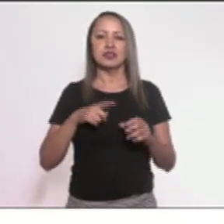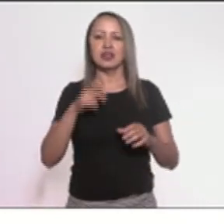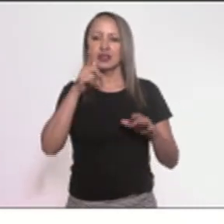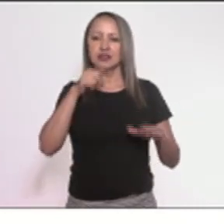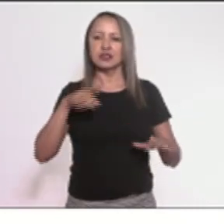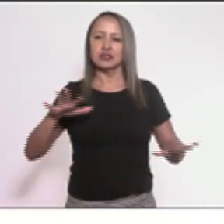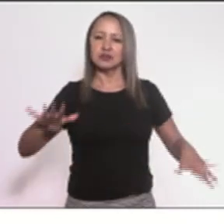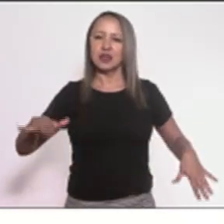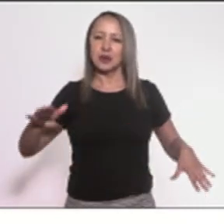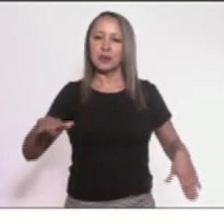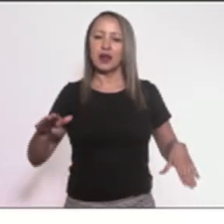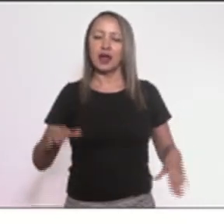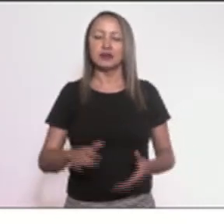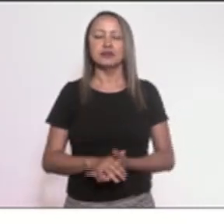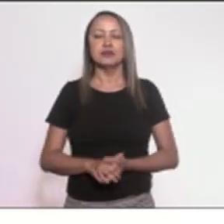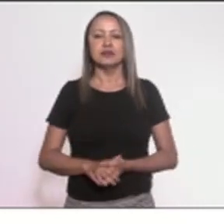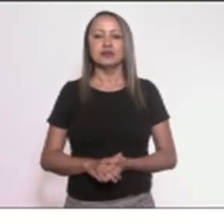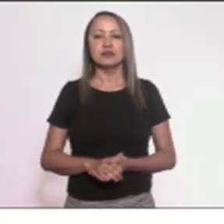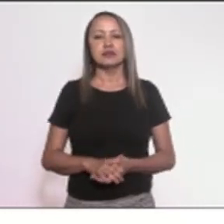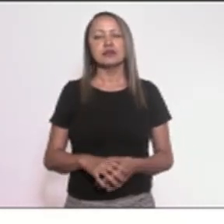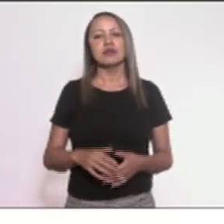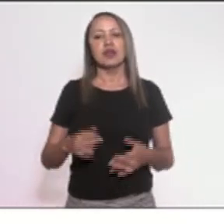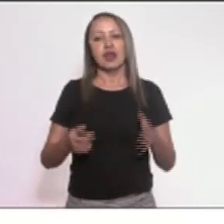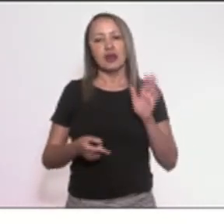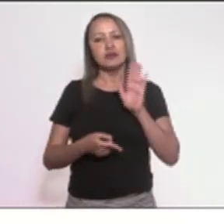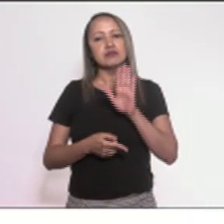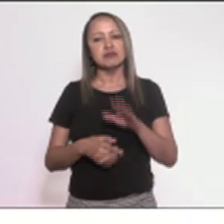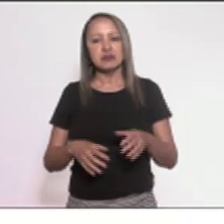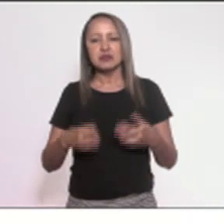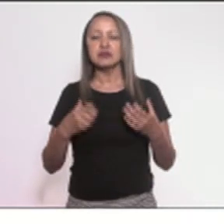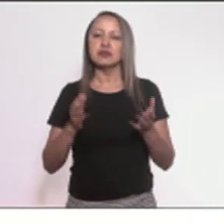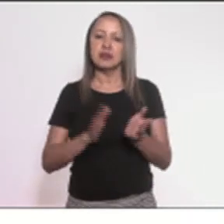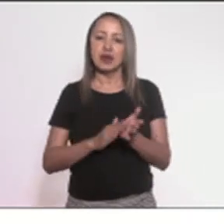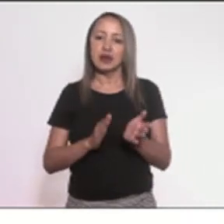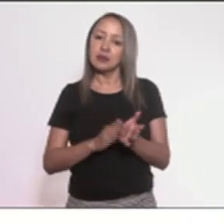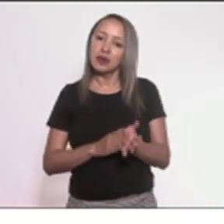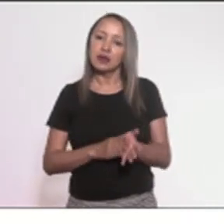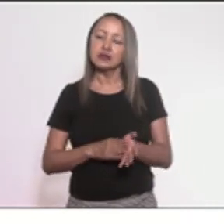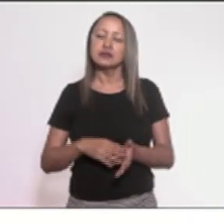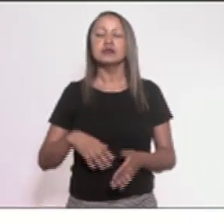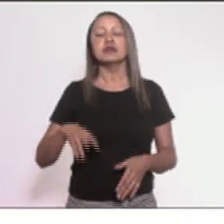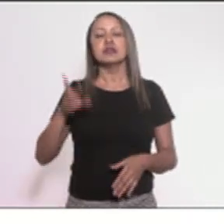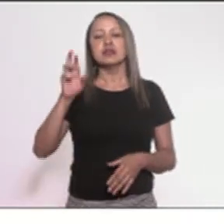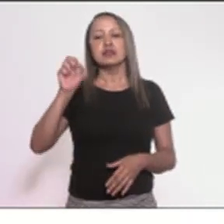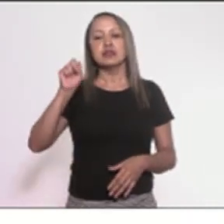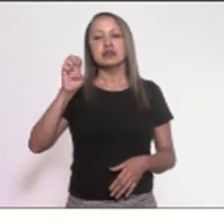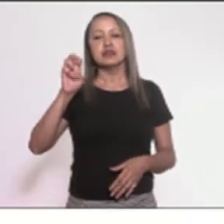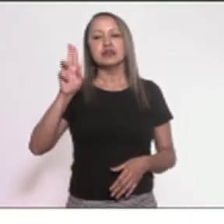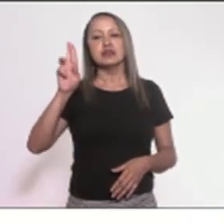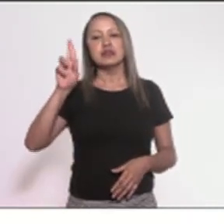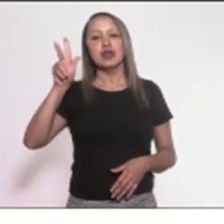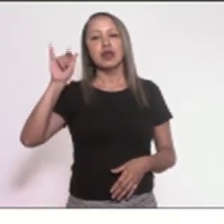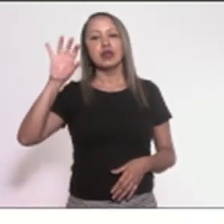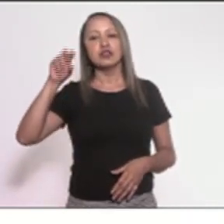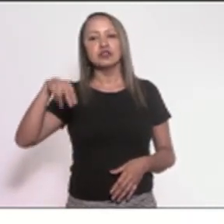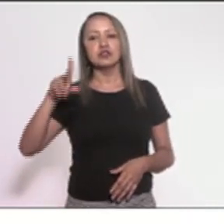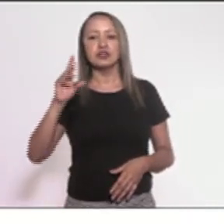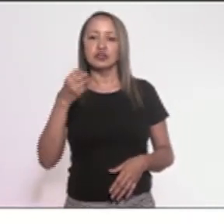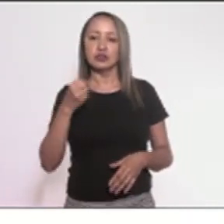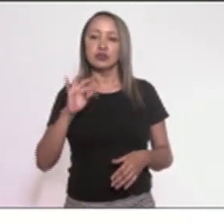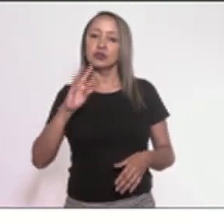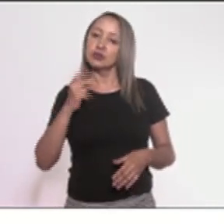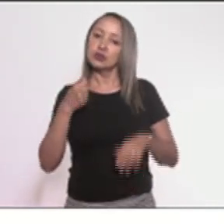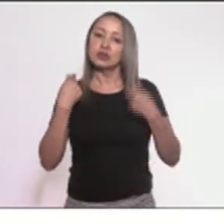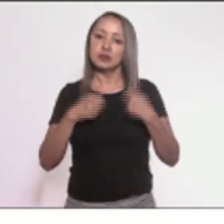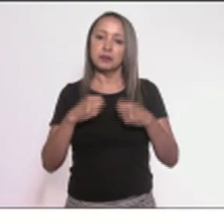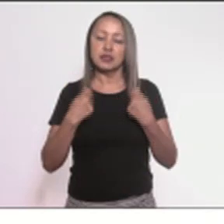meu apoio, deputado doutor Serginho, no que for preciso para que nós possamos fazer